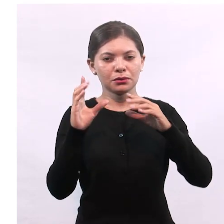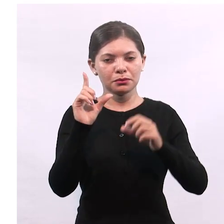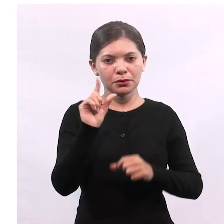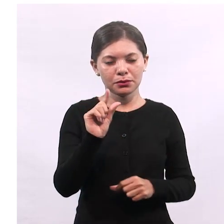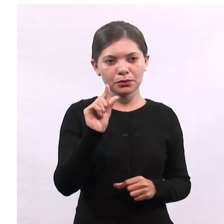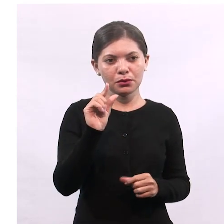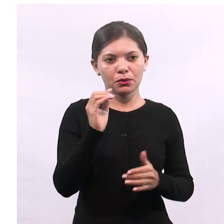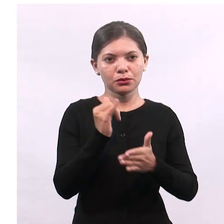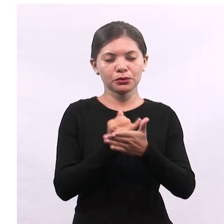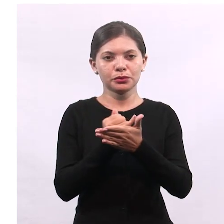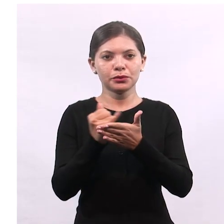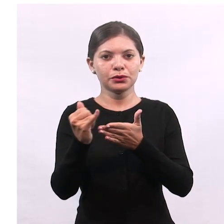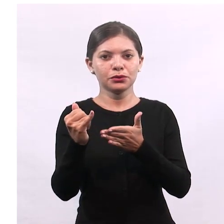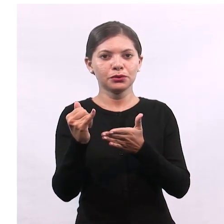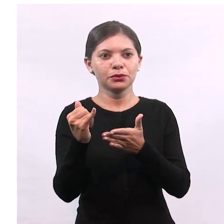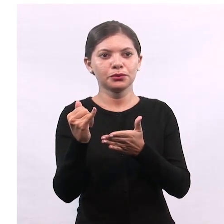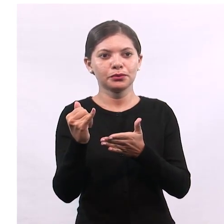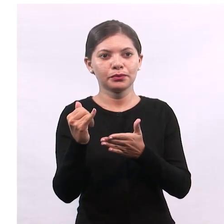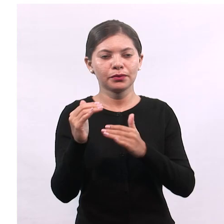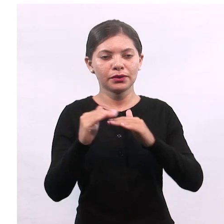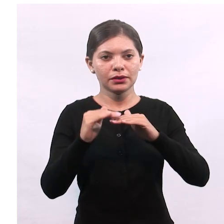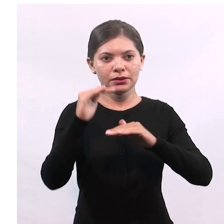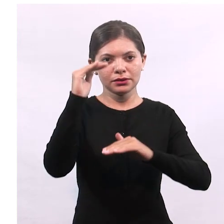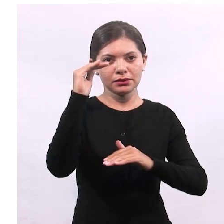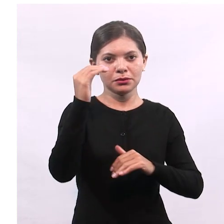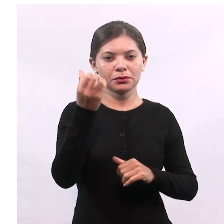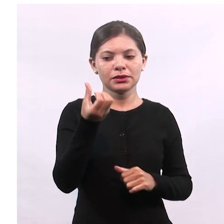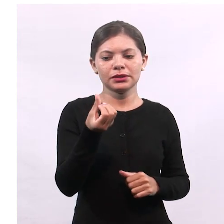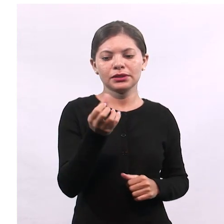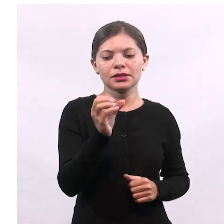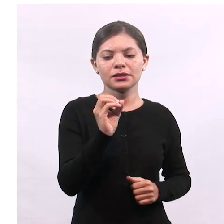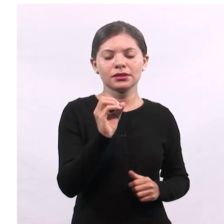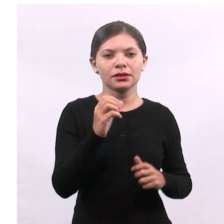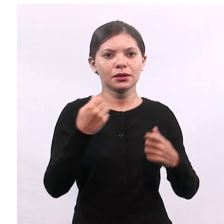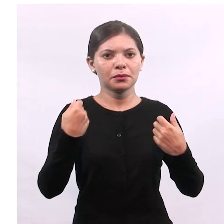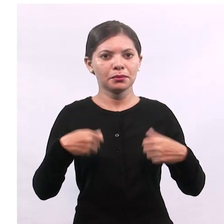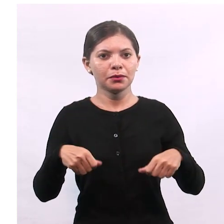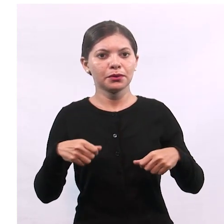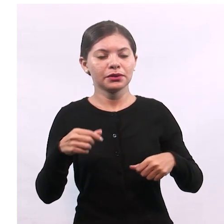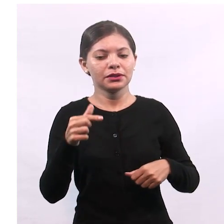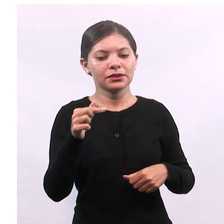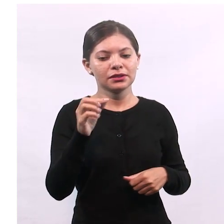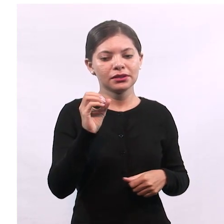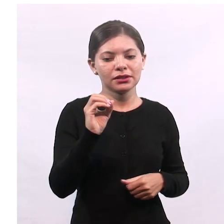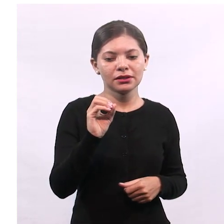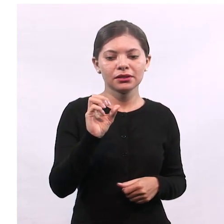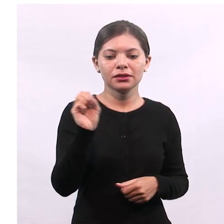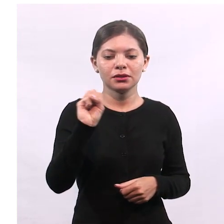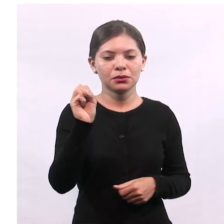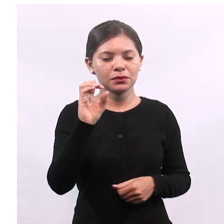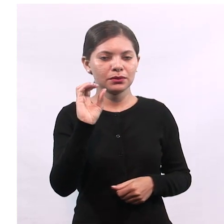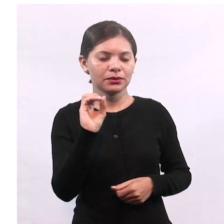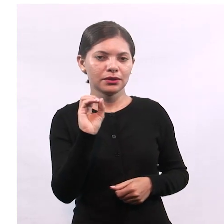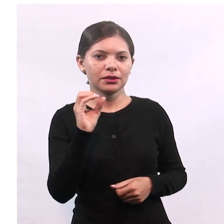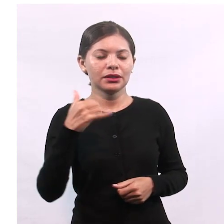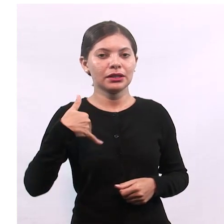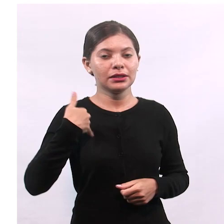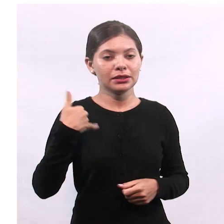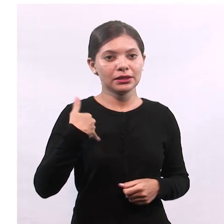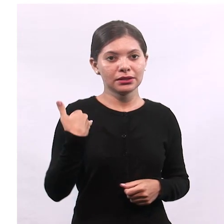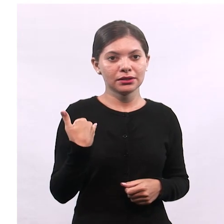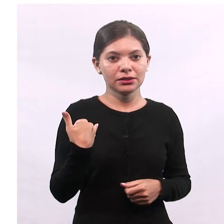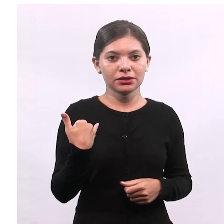início e acima de 60 anos eu posso ter 70 80 e aí tem idades que não é tão